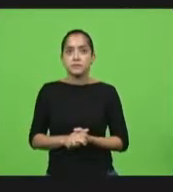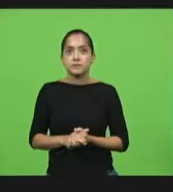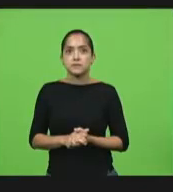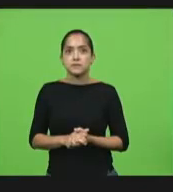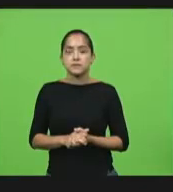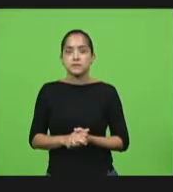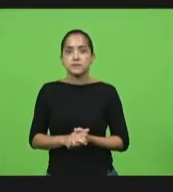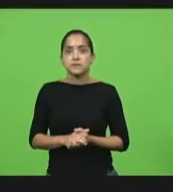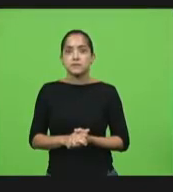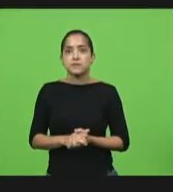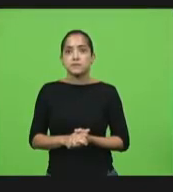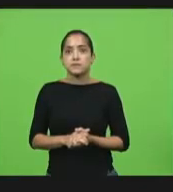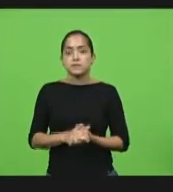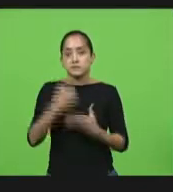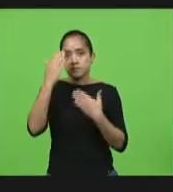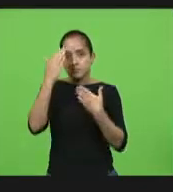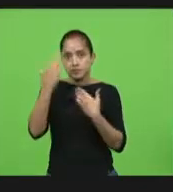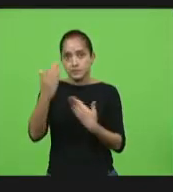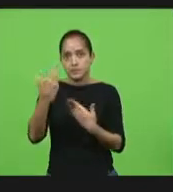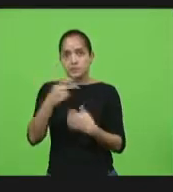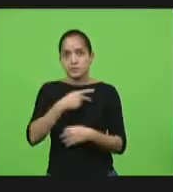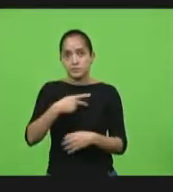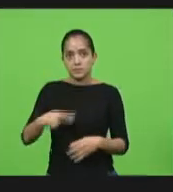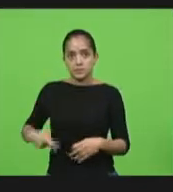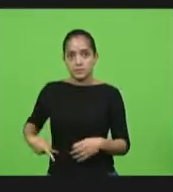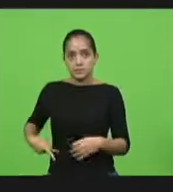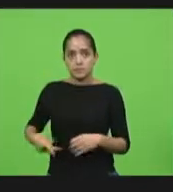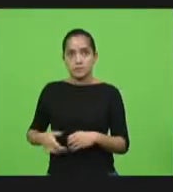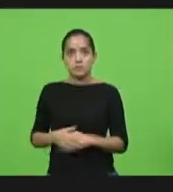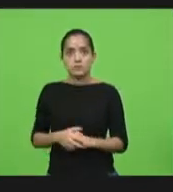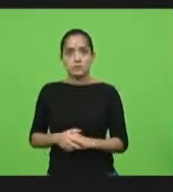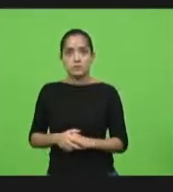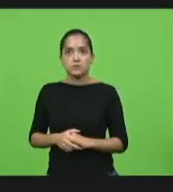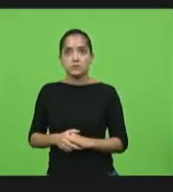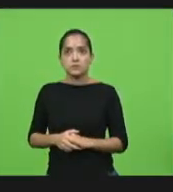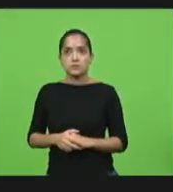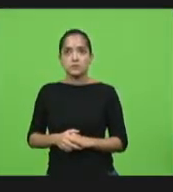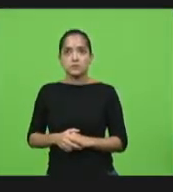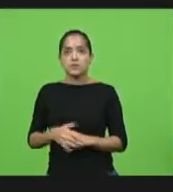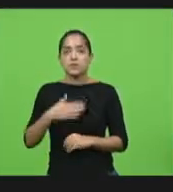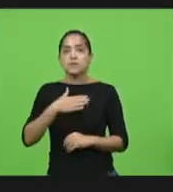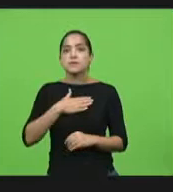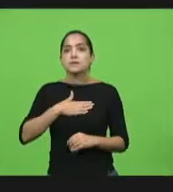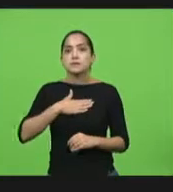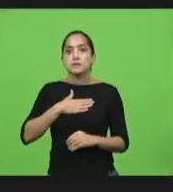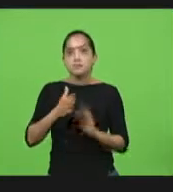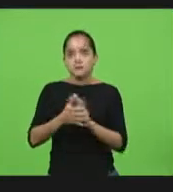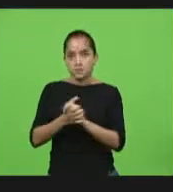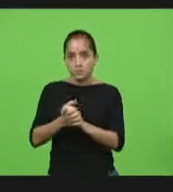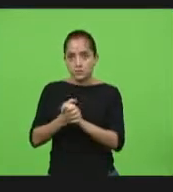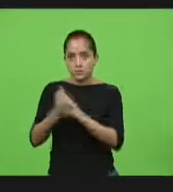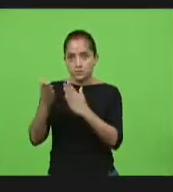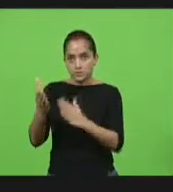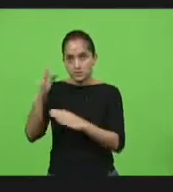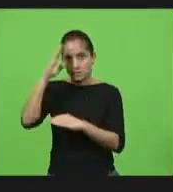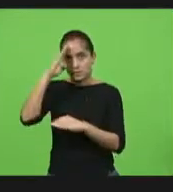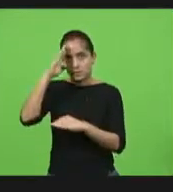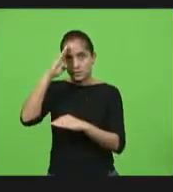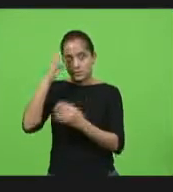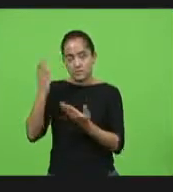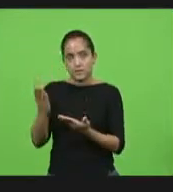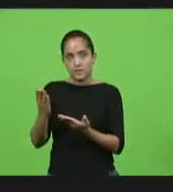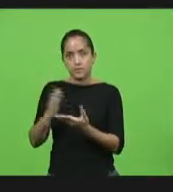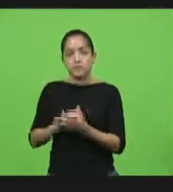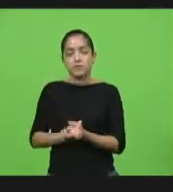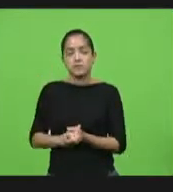Obrigado, senhor presidente da sessão. Queria saudar o coronel Charles,